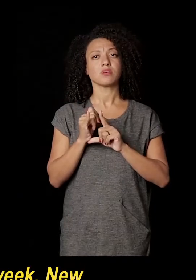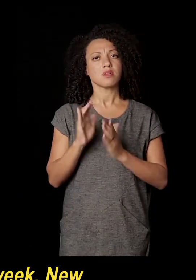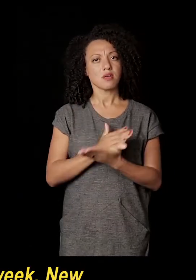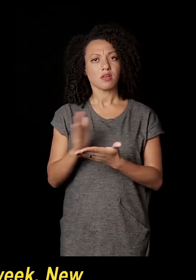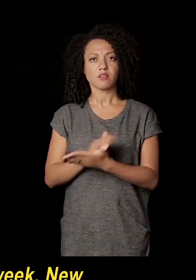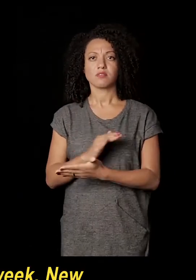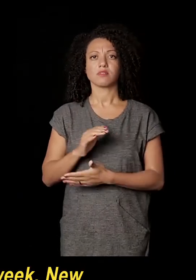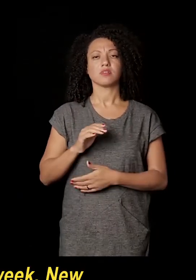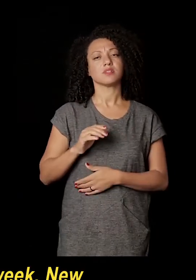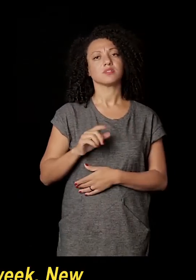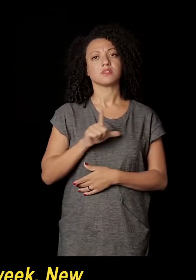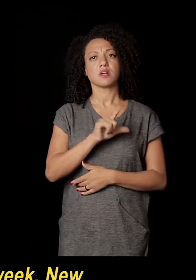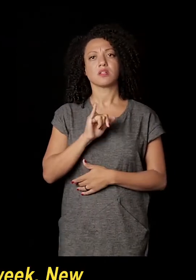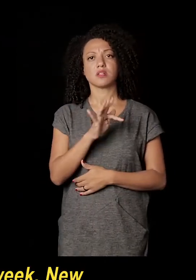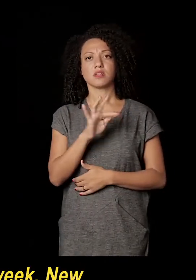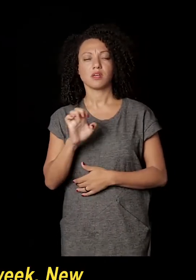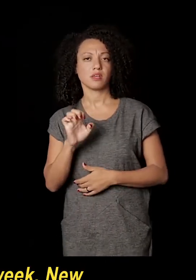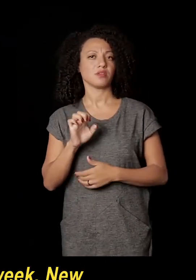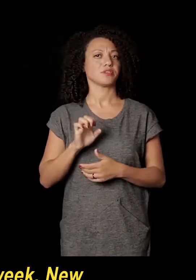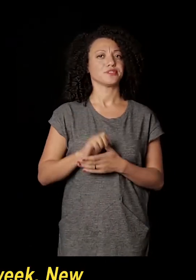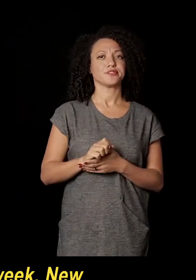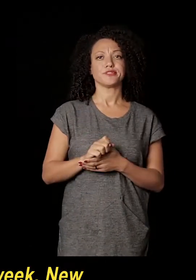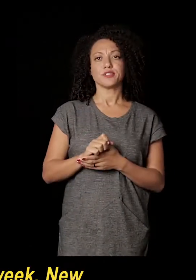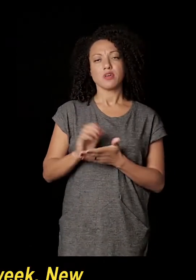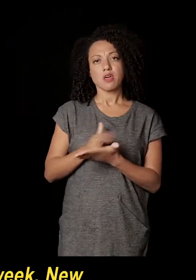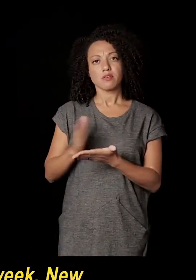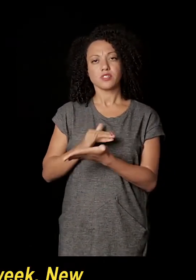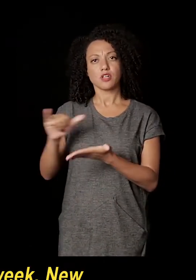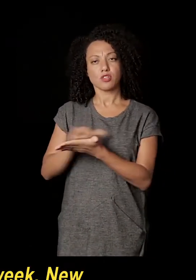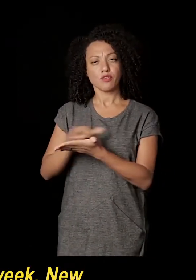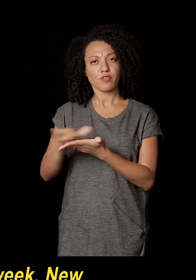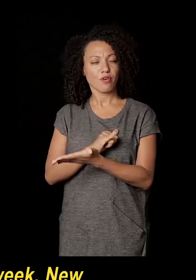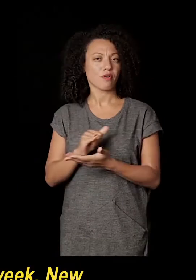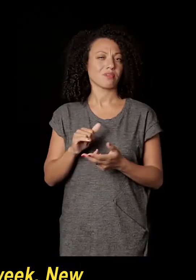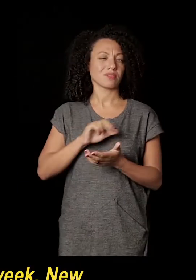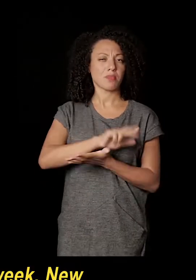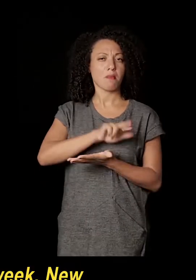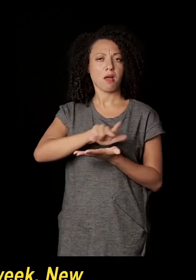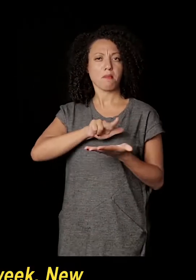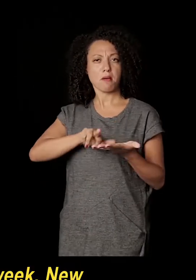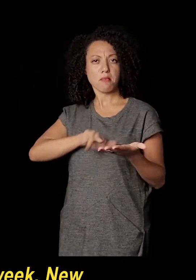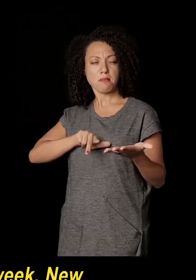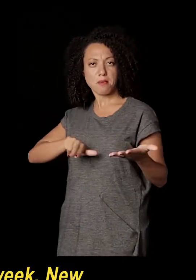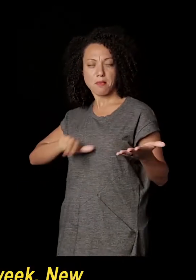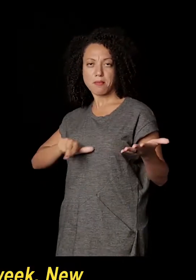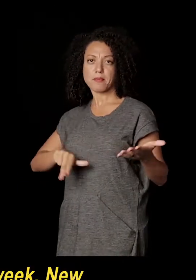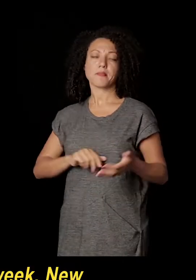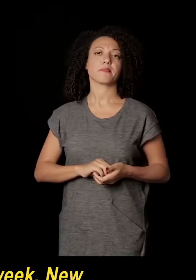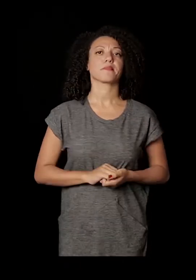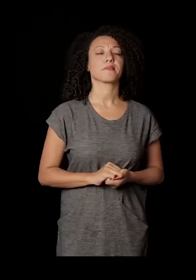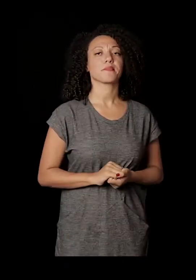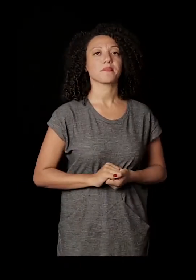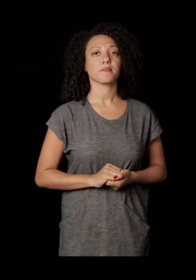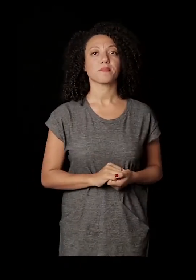revistas como a Life, Newsweek, New York Times, Smithsonian, etc., etc., etc.